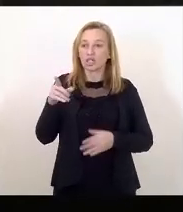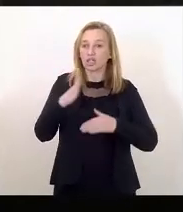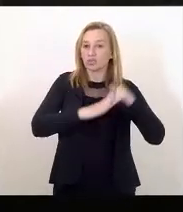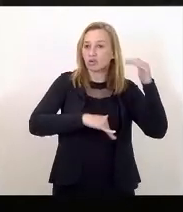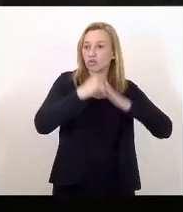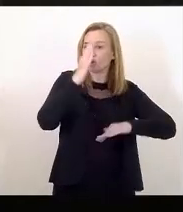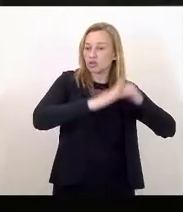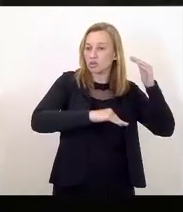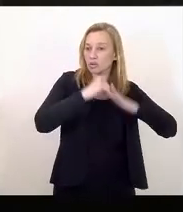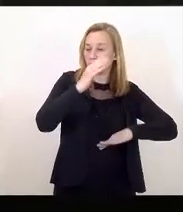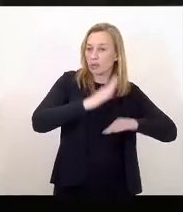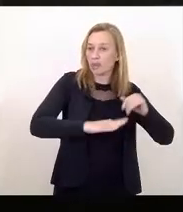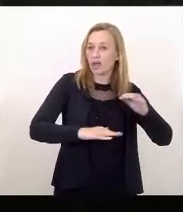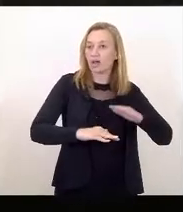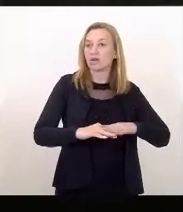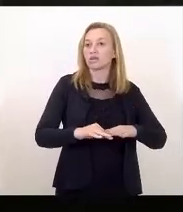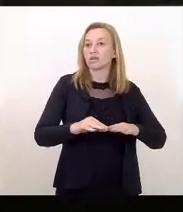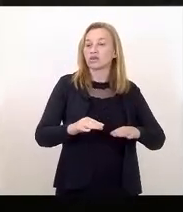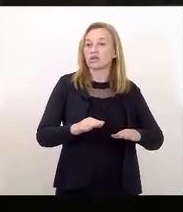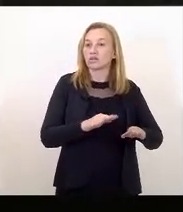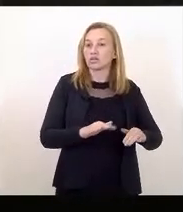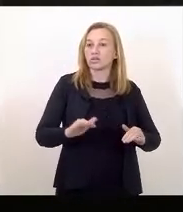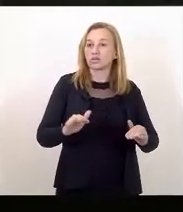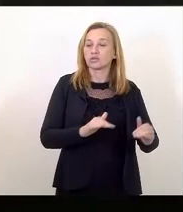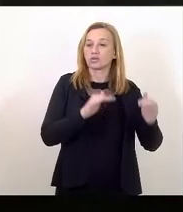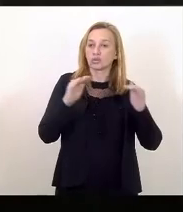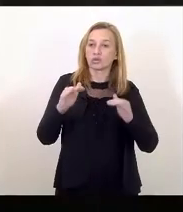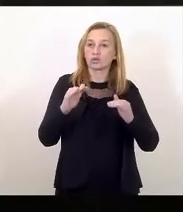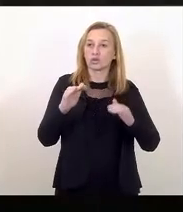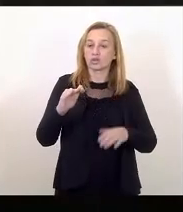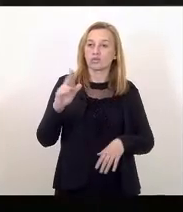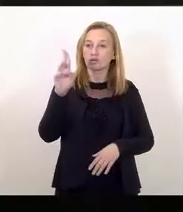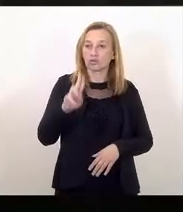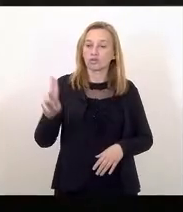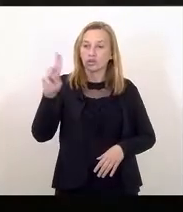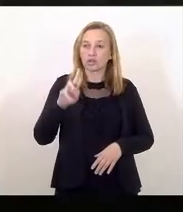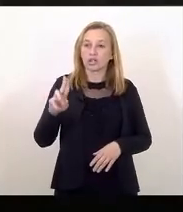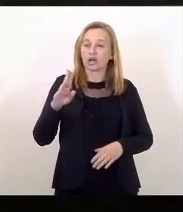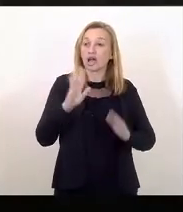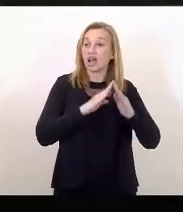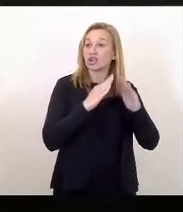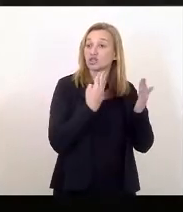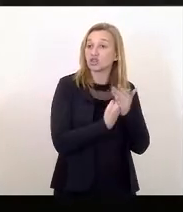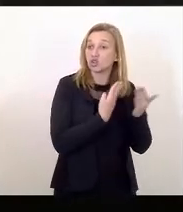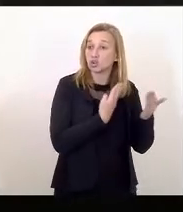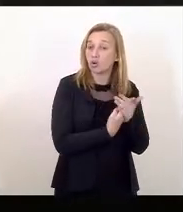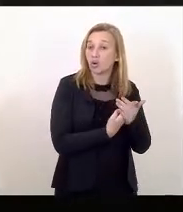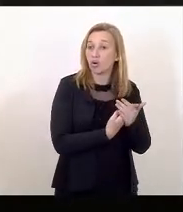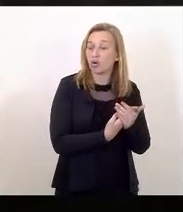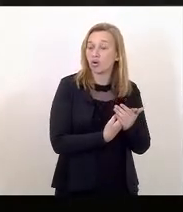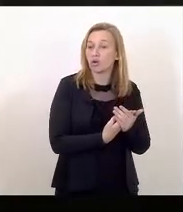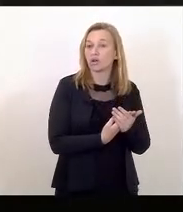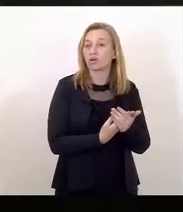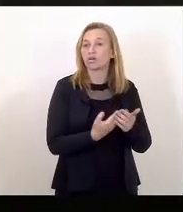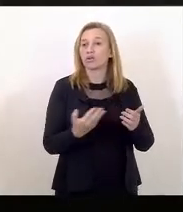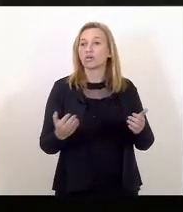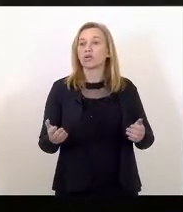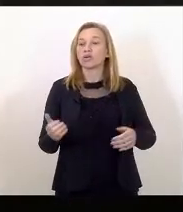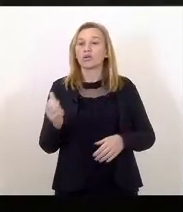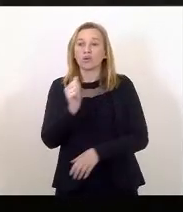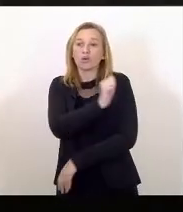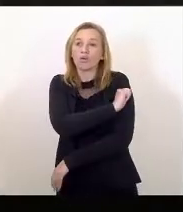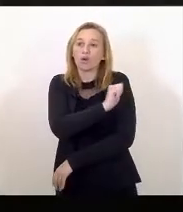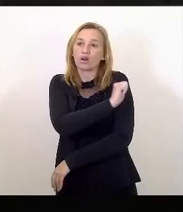seja de nível superior e as escolas com alunos com transtorno do espectro